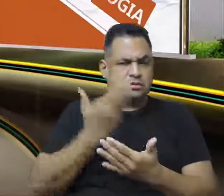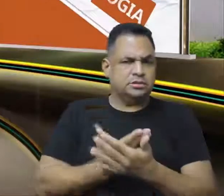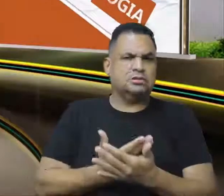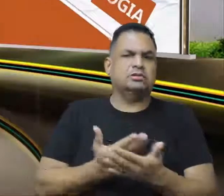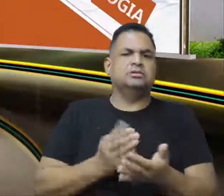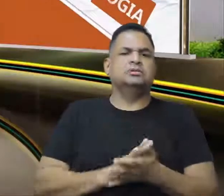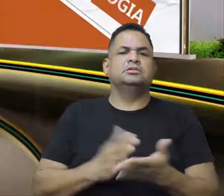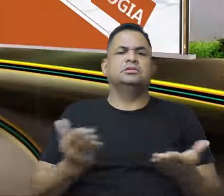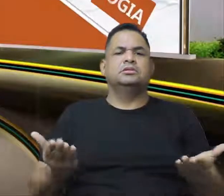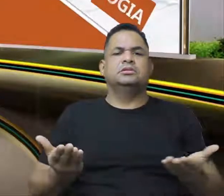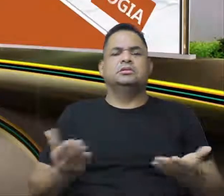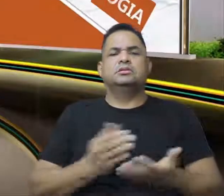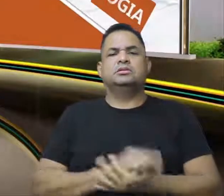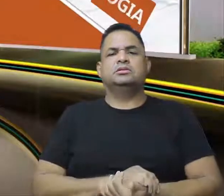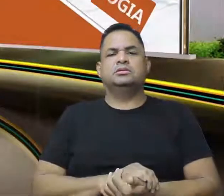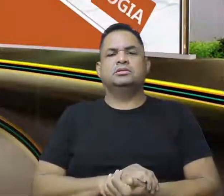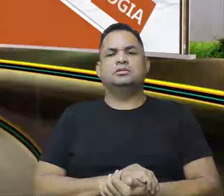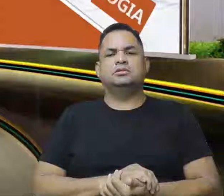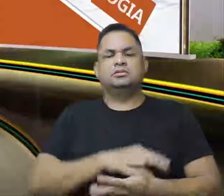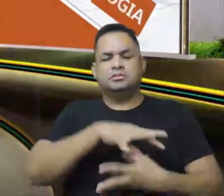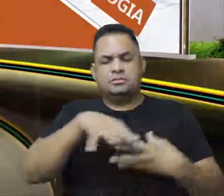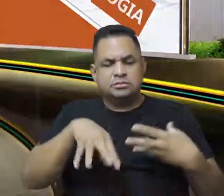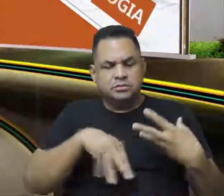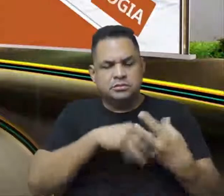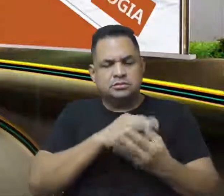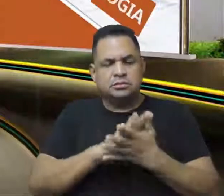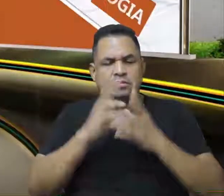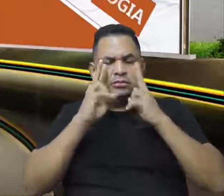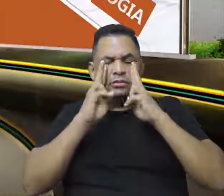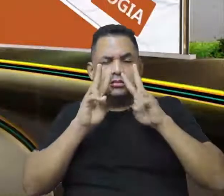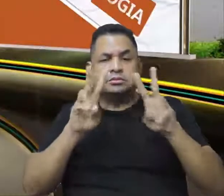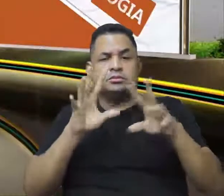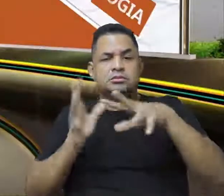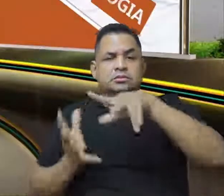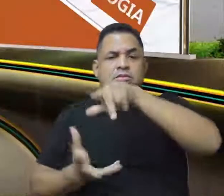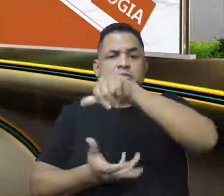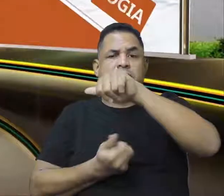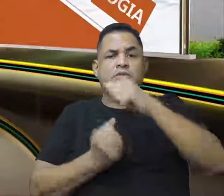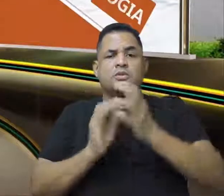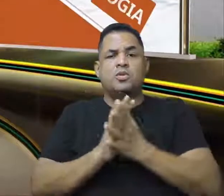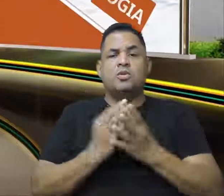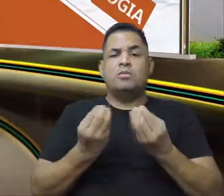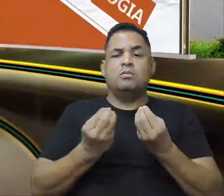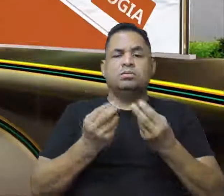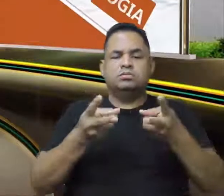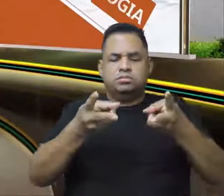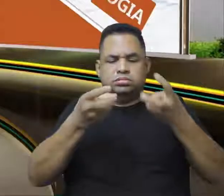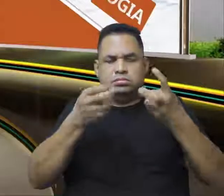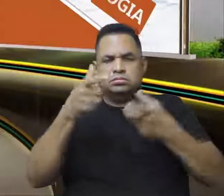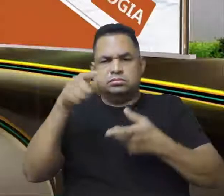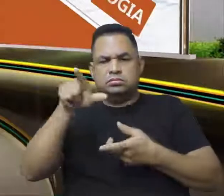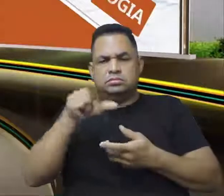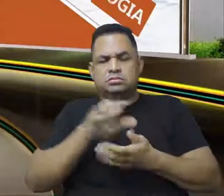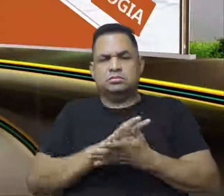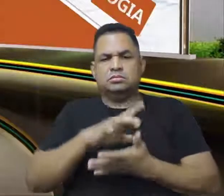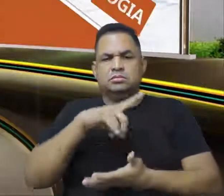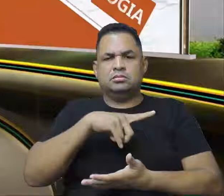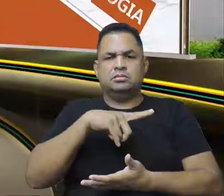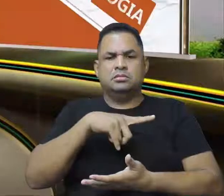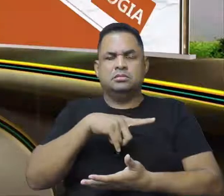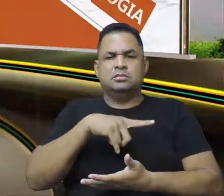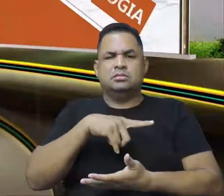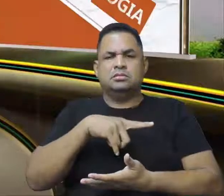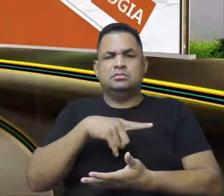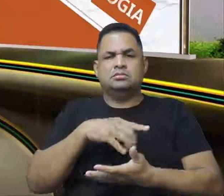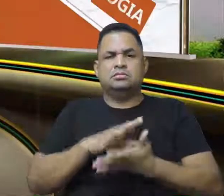que você acredita, que envolve visão de mundo, como você percebe o outro. Ah, o outro não tem isso,